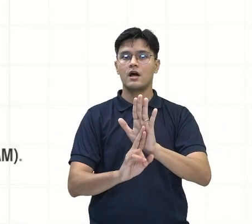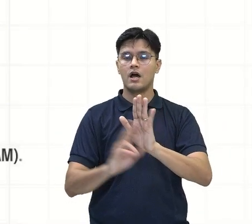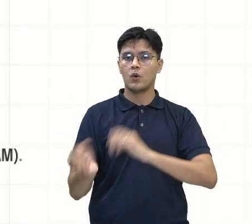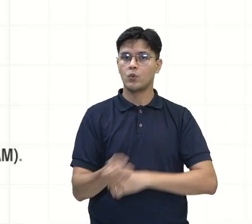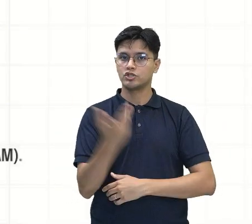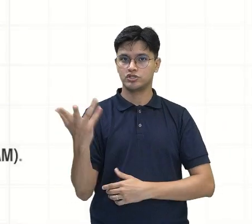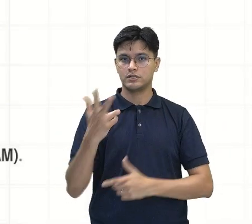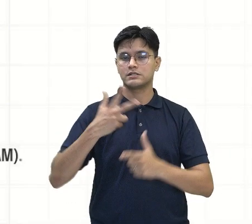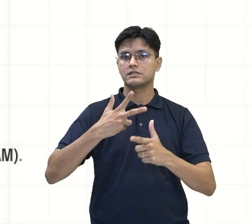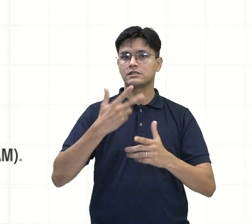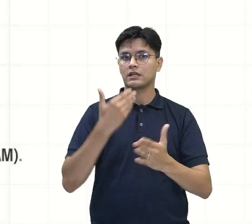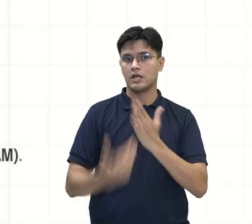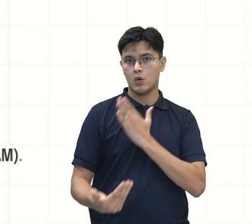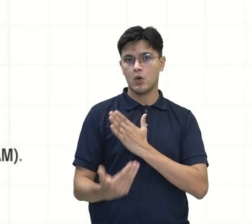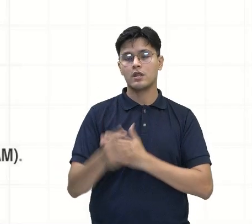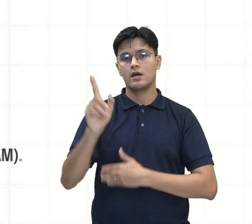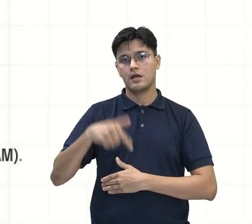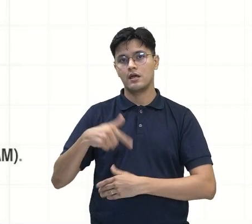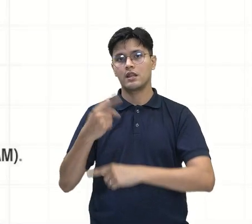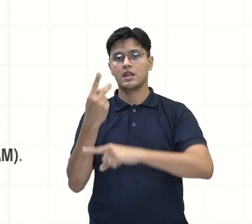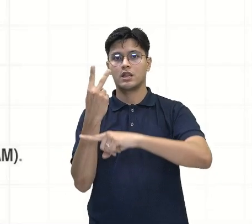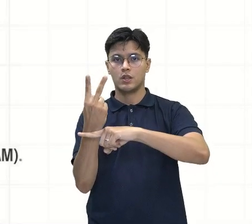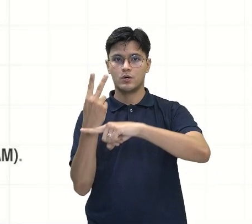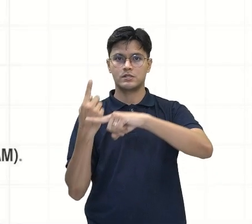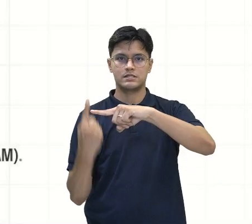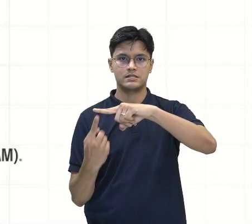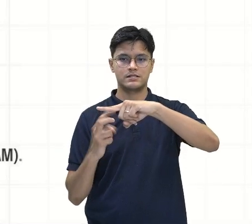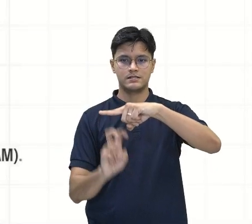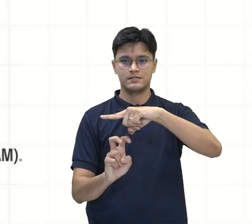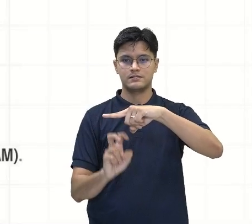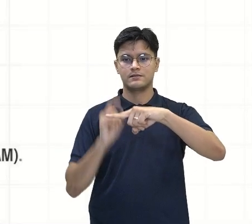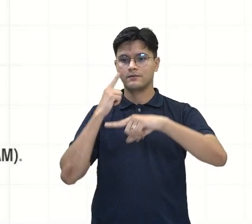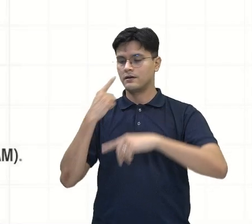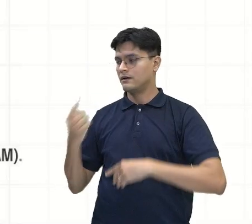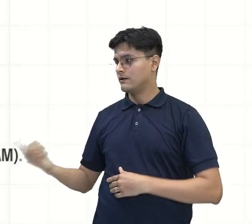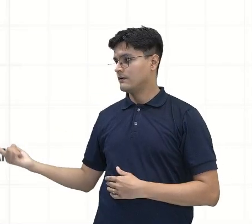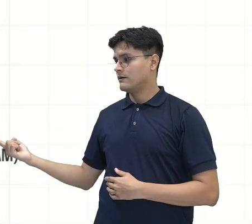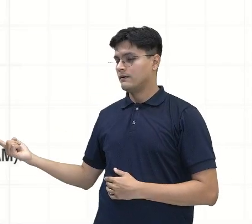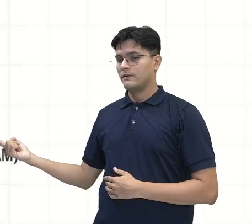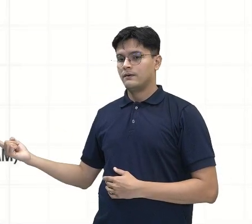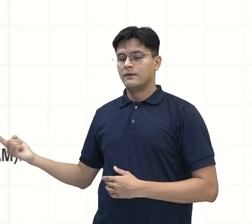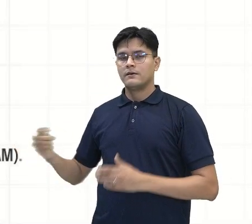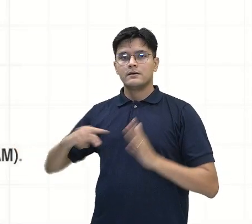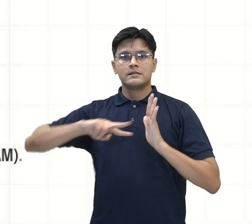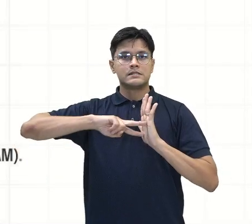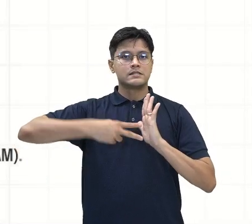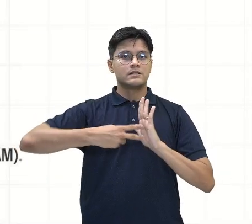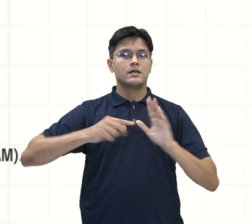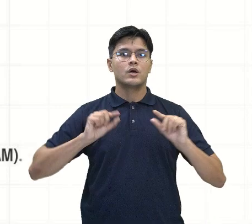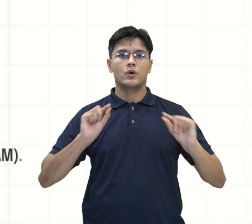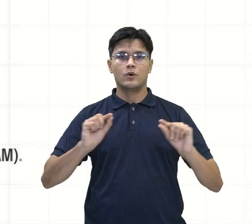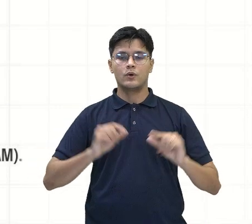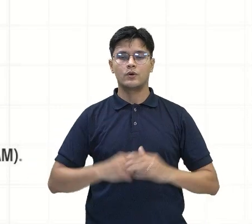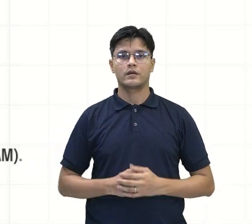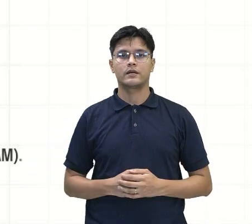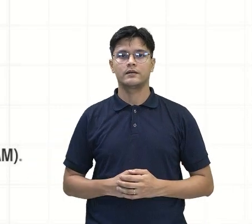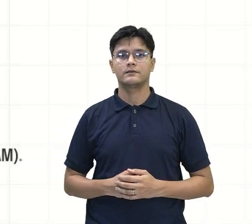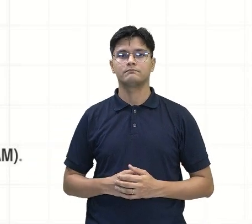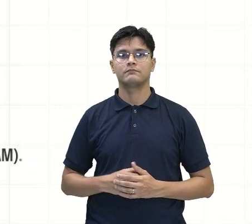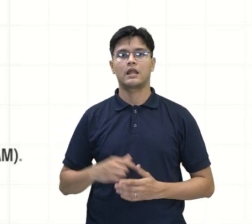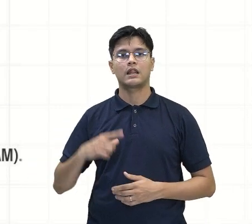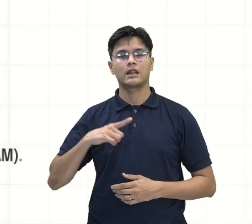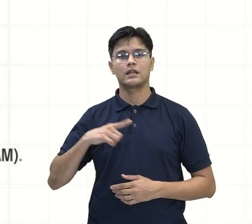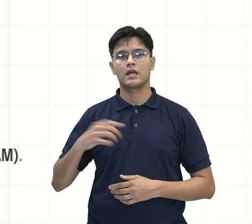aí, será de 2 para 15, ok? Ou seja, do total de 15,